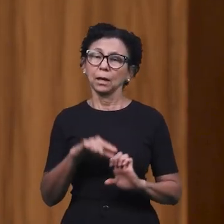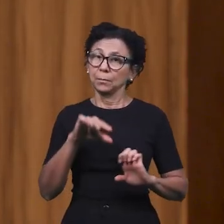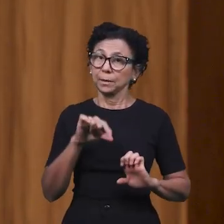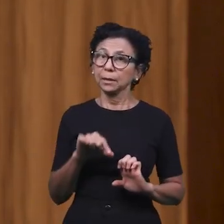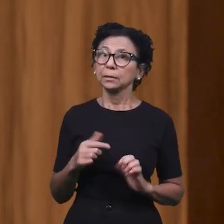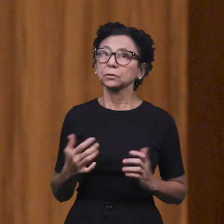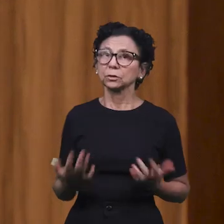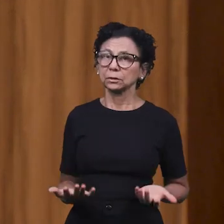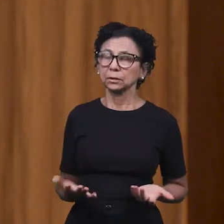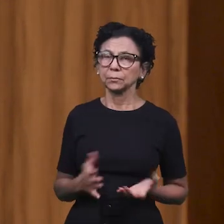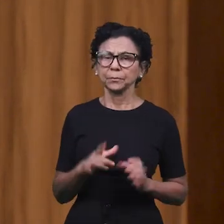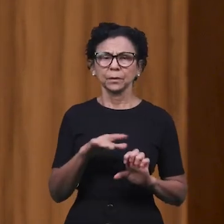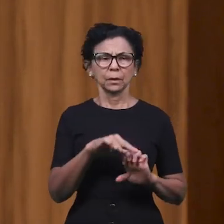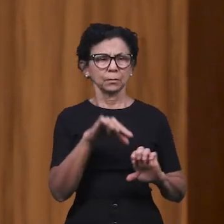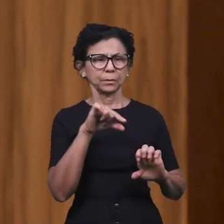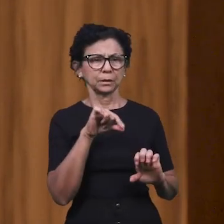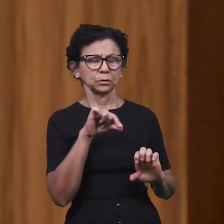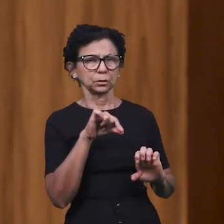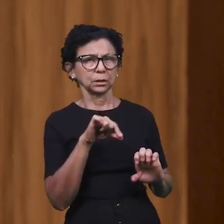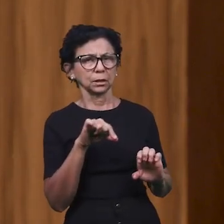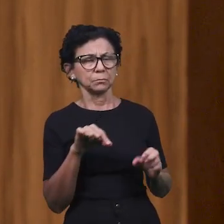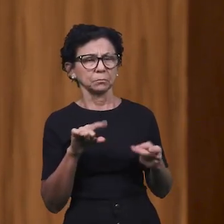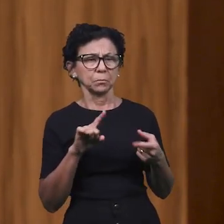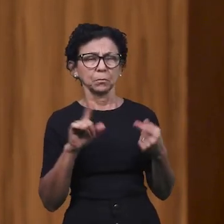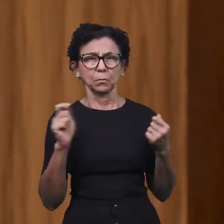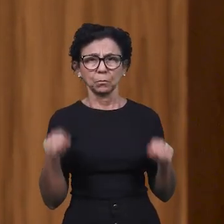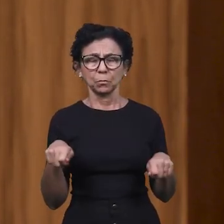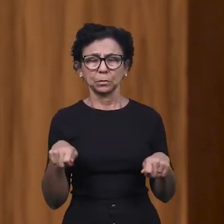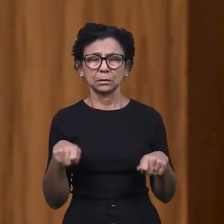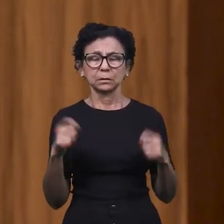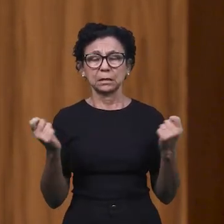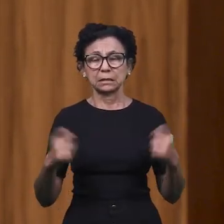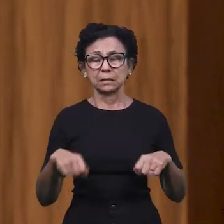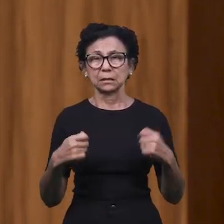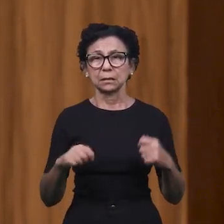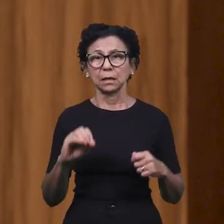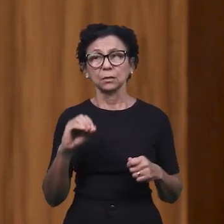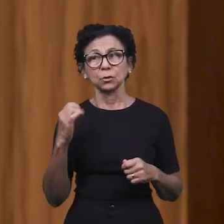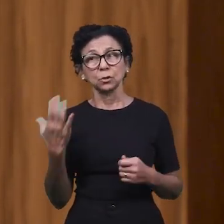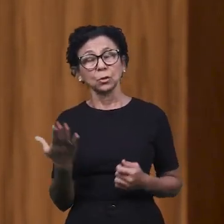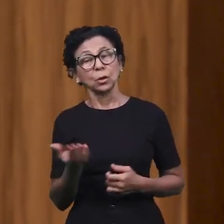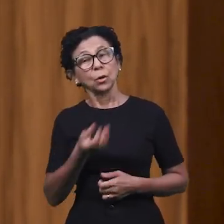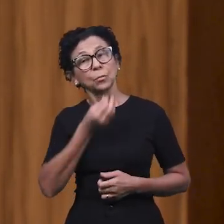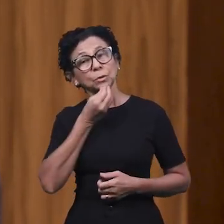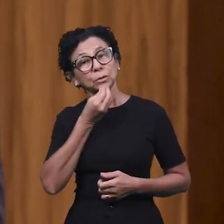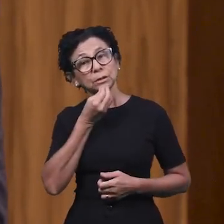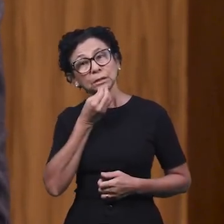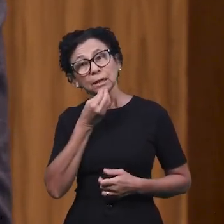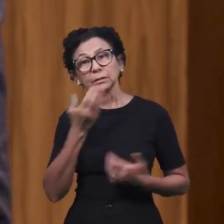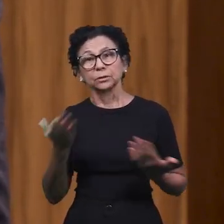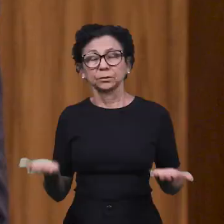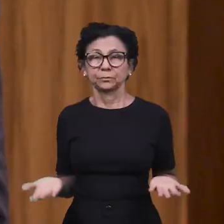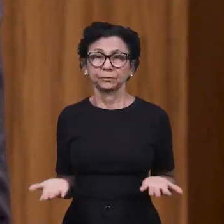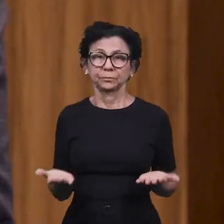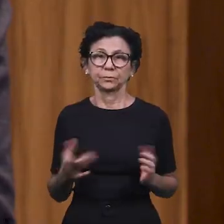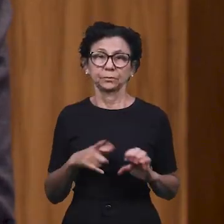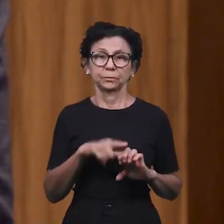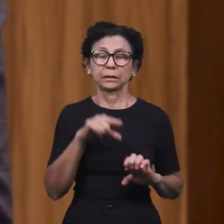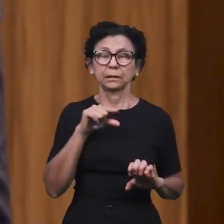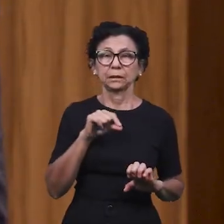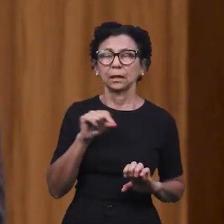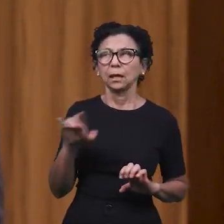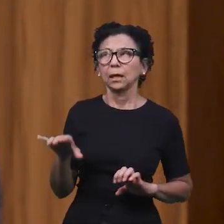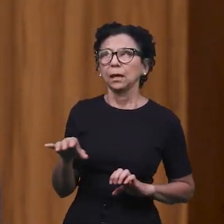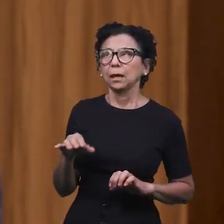O empreendedorismo, ele se dá ou pela necessidade ou pela oportunidade. A oportunidade é quando nós temos um